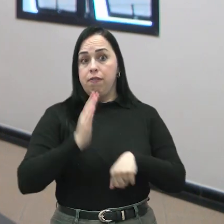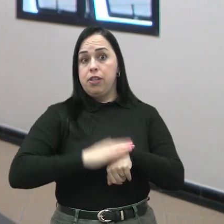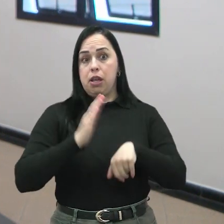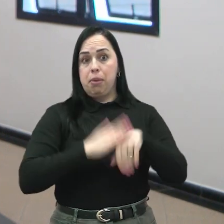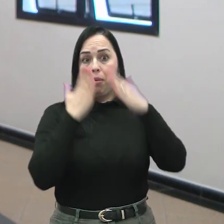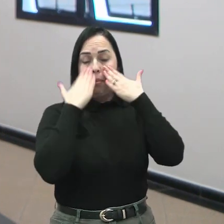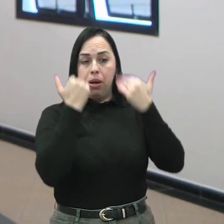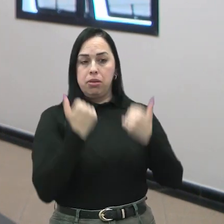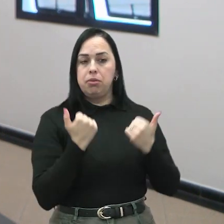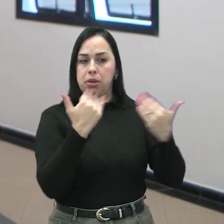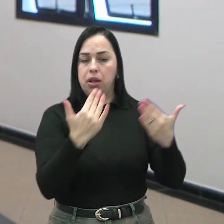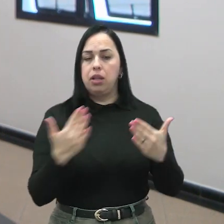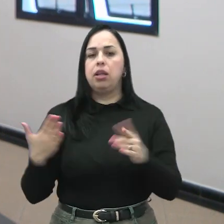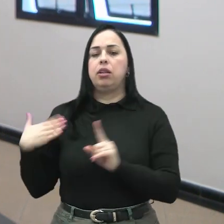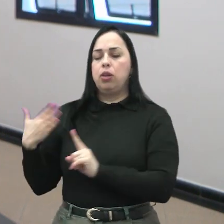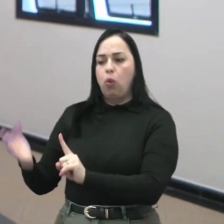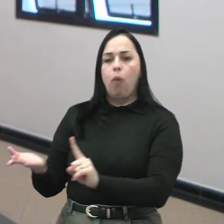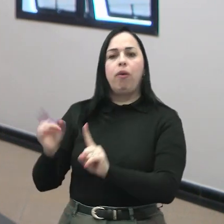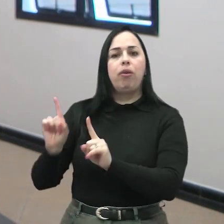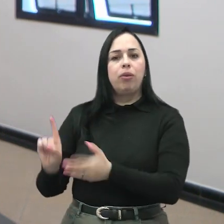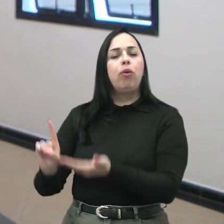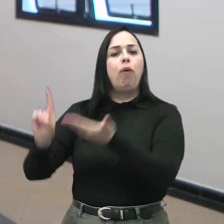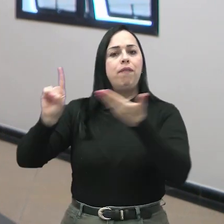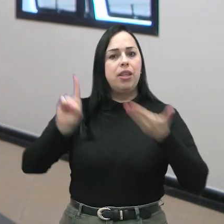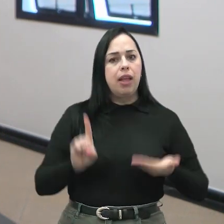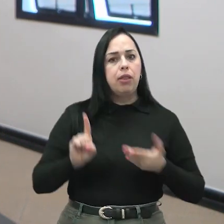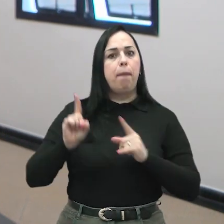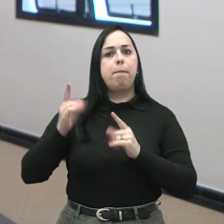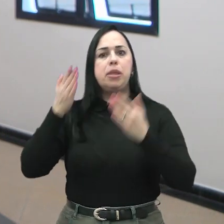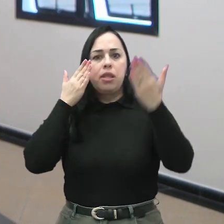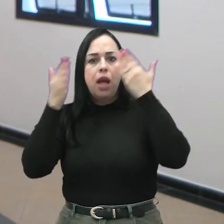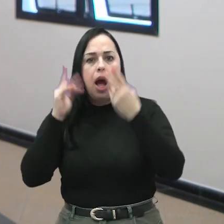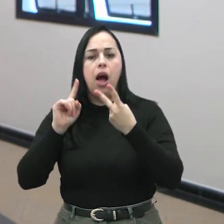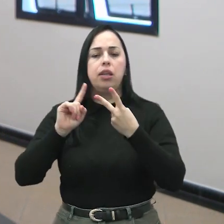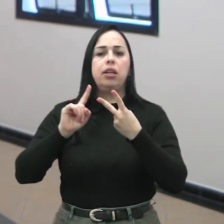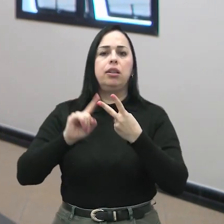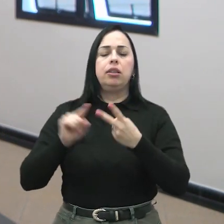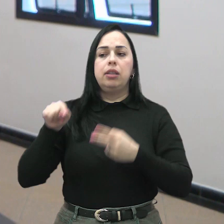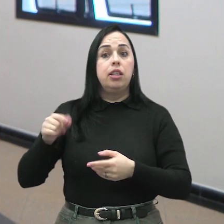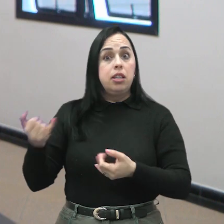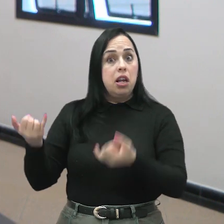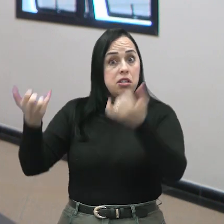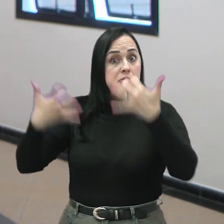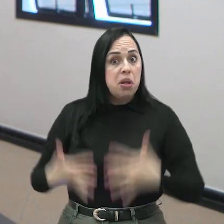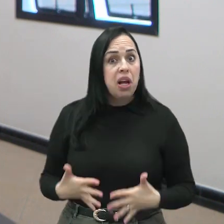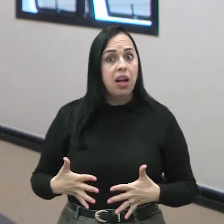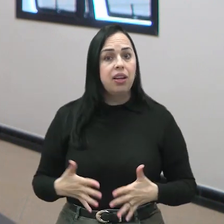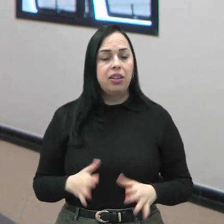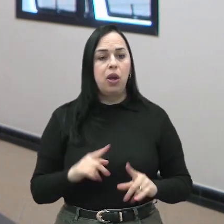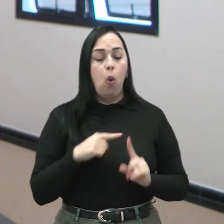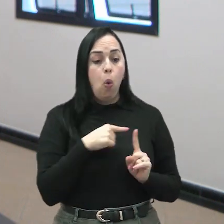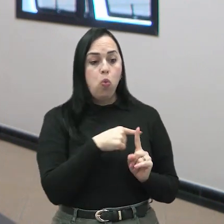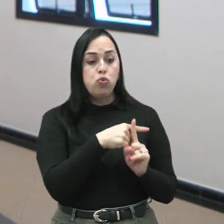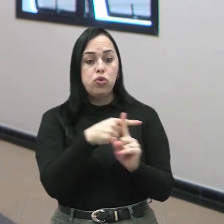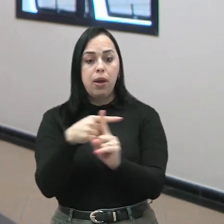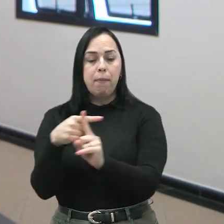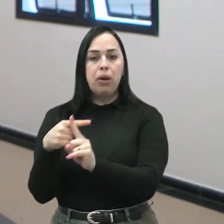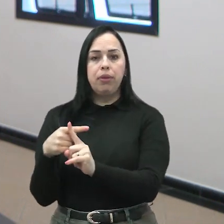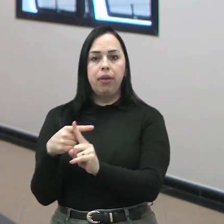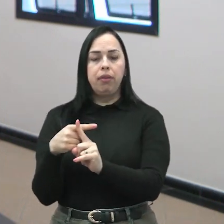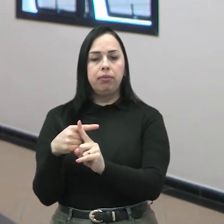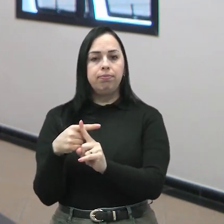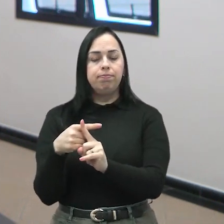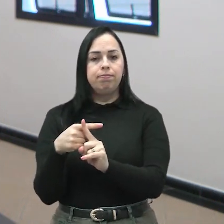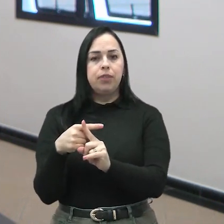e tivemos a participação de psiquiatras, psicólogos que afirmaram que o sepultamento ele traz